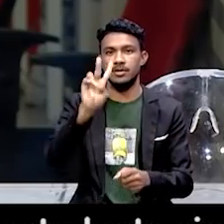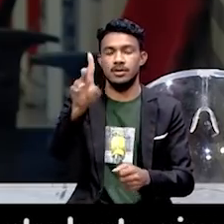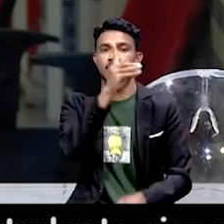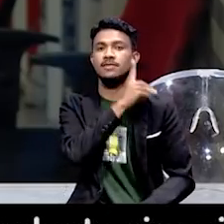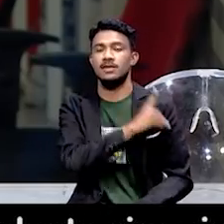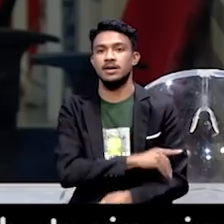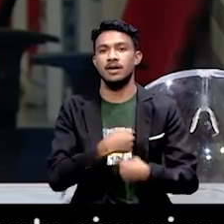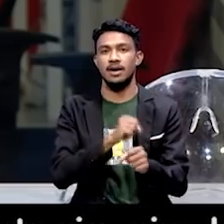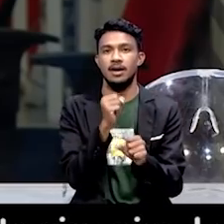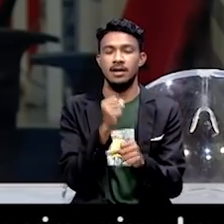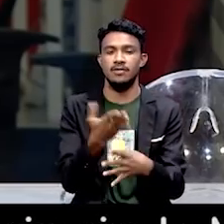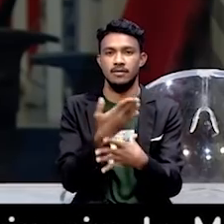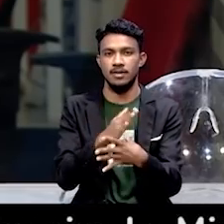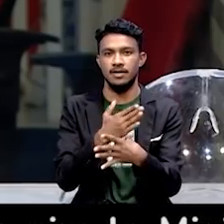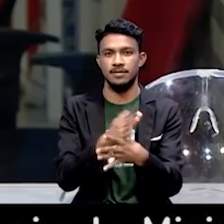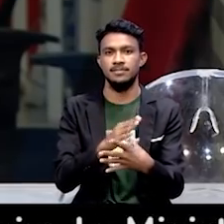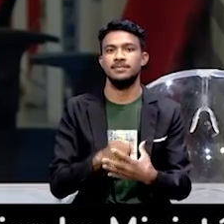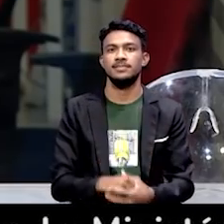recurso.